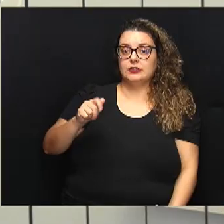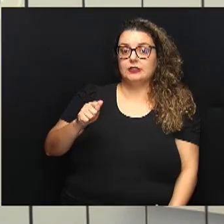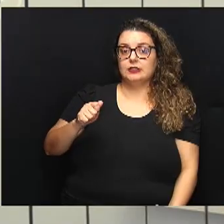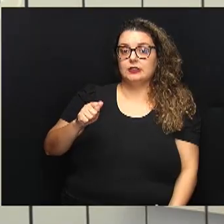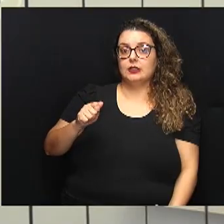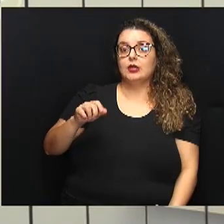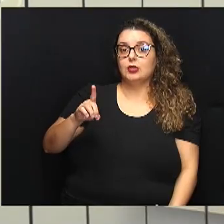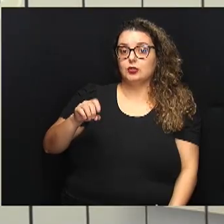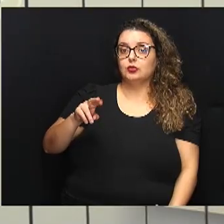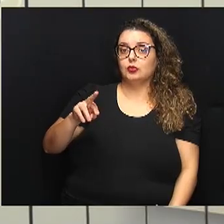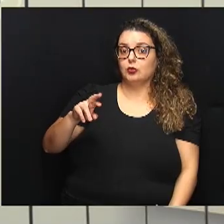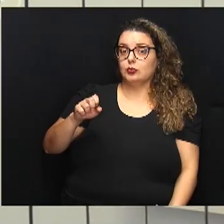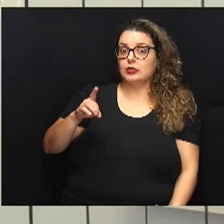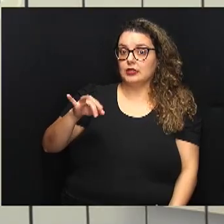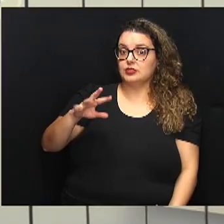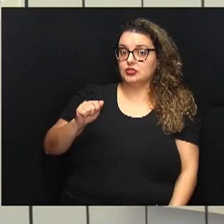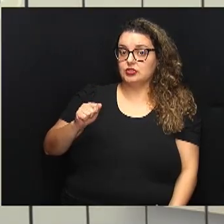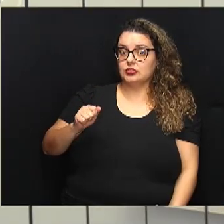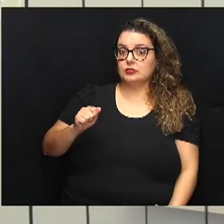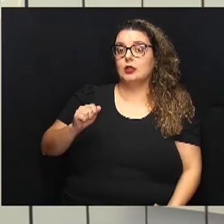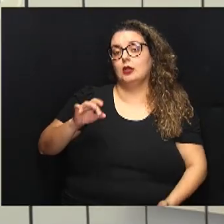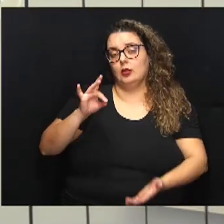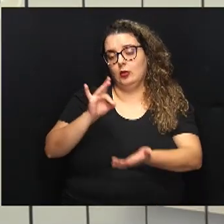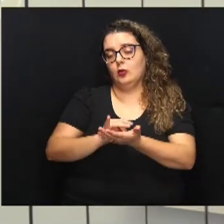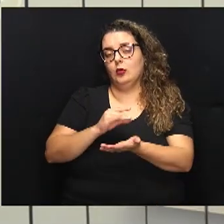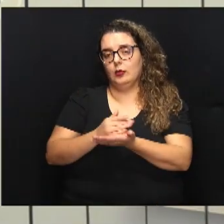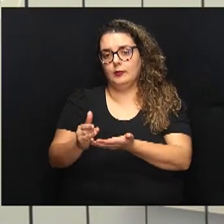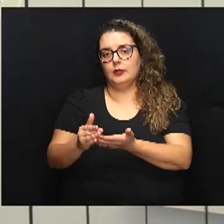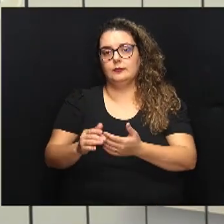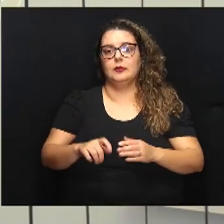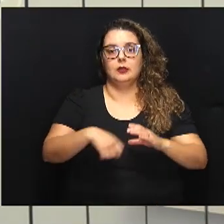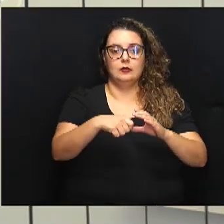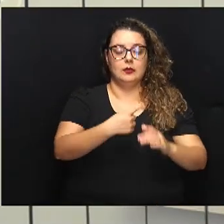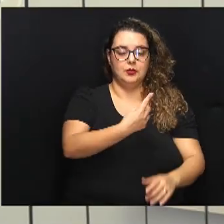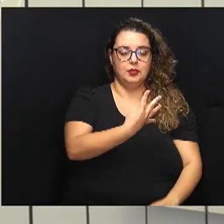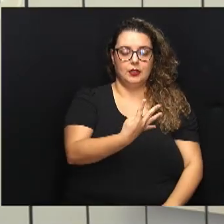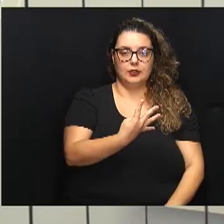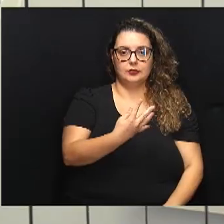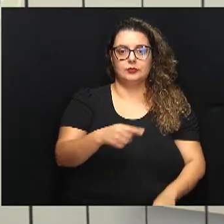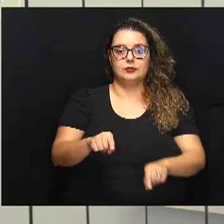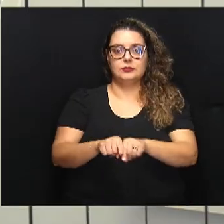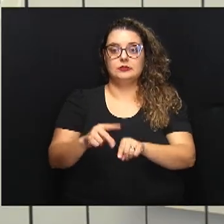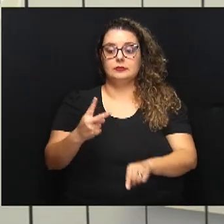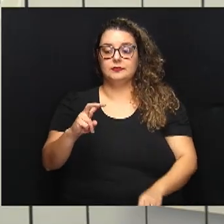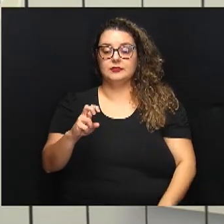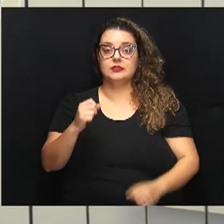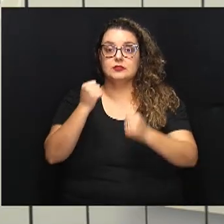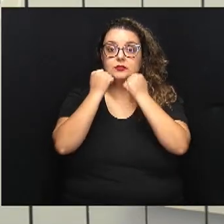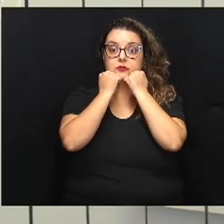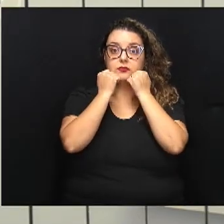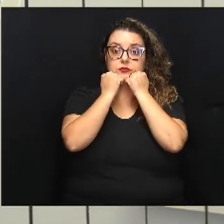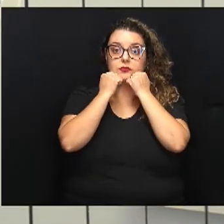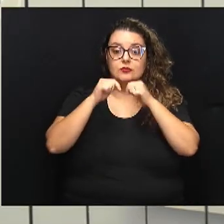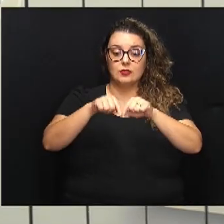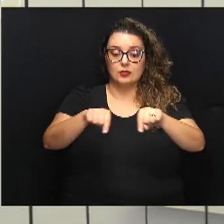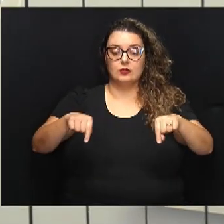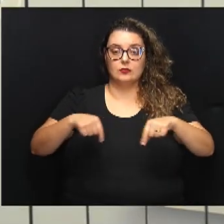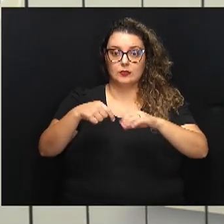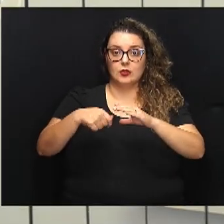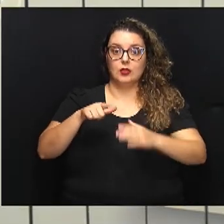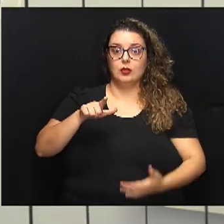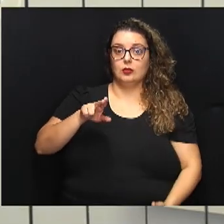A Origem. As filmagens aconteceram entre os dias 14 e 25 de julho nos estúdios da